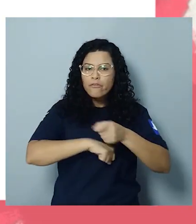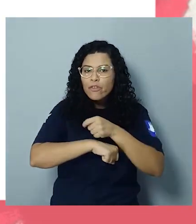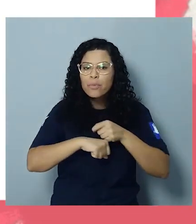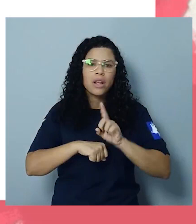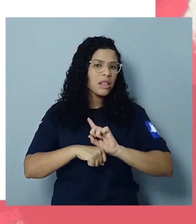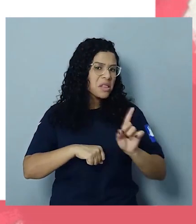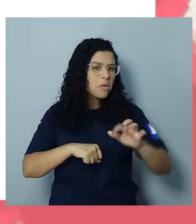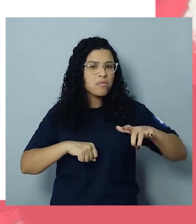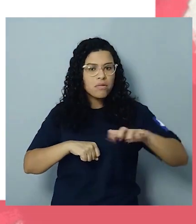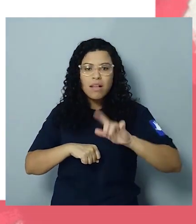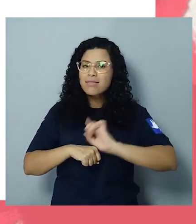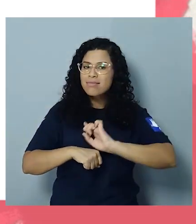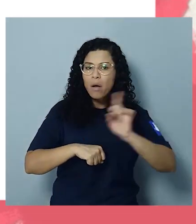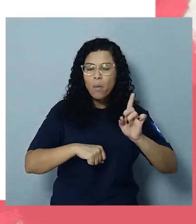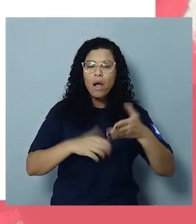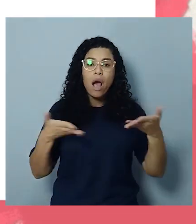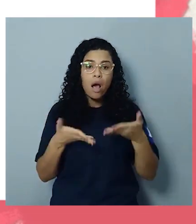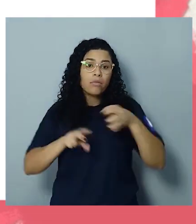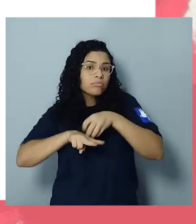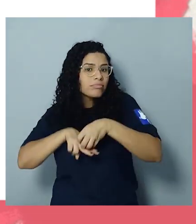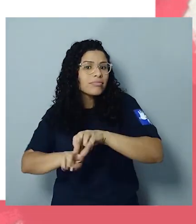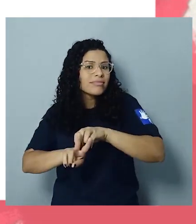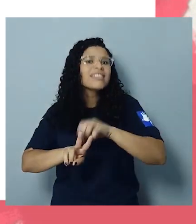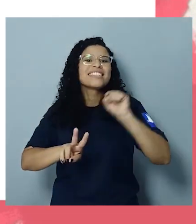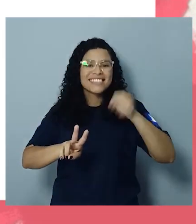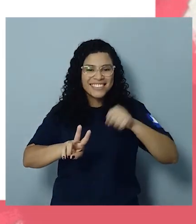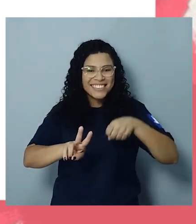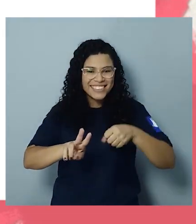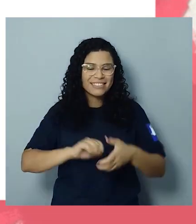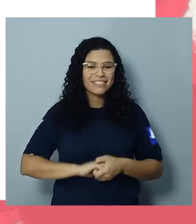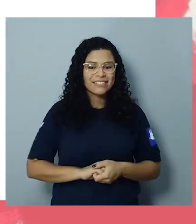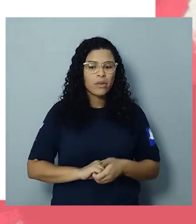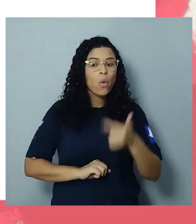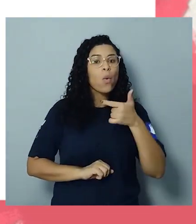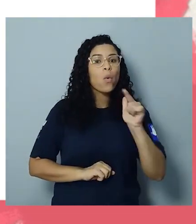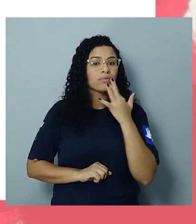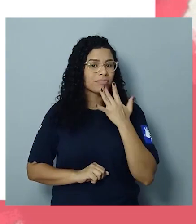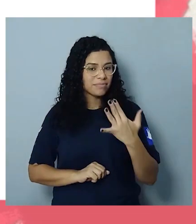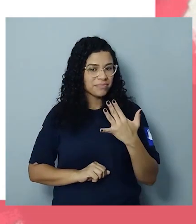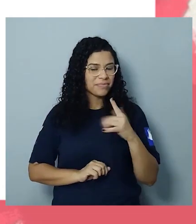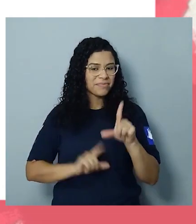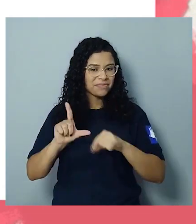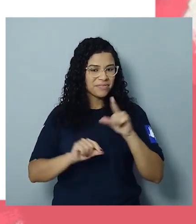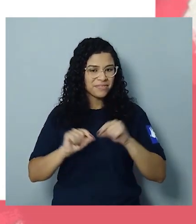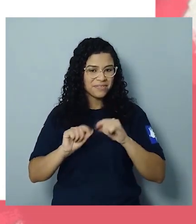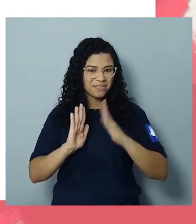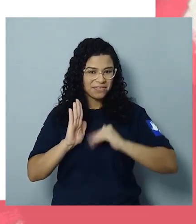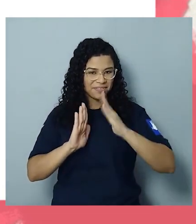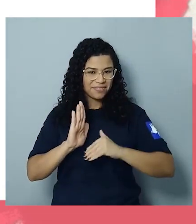não Aranha também não e o Caracol a esse rasteja vou colocar de outra